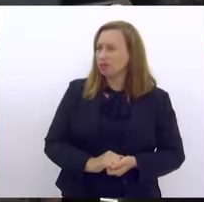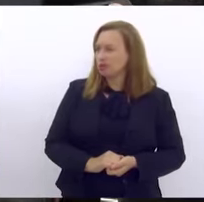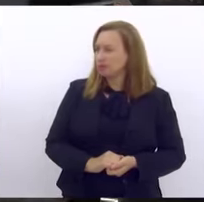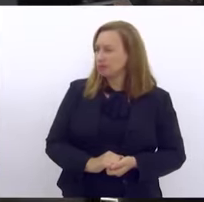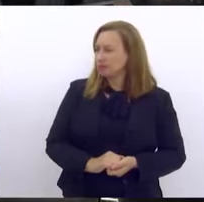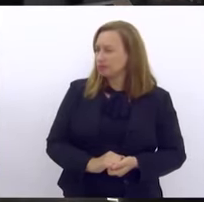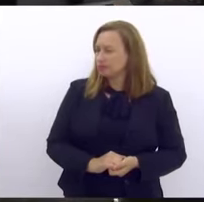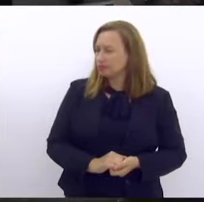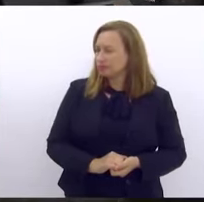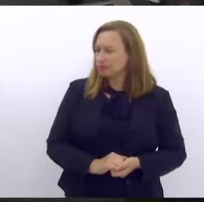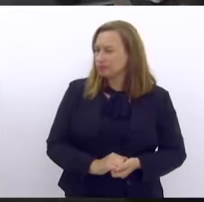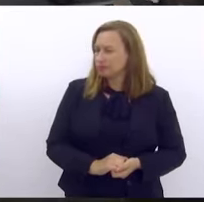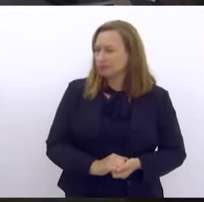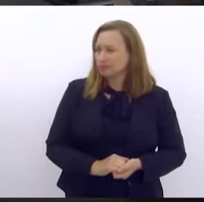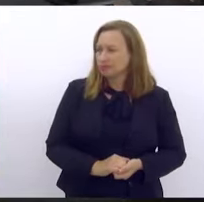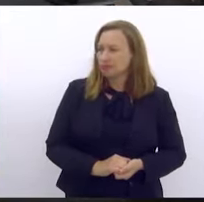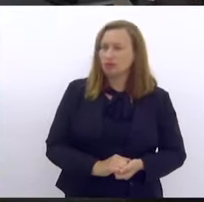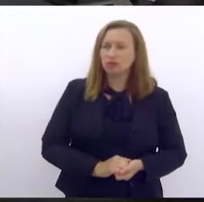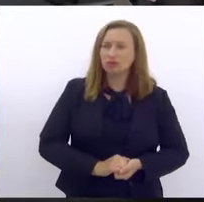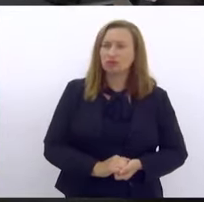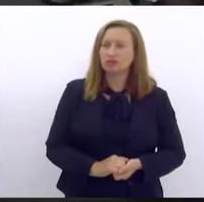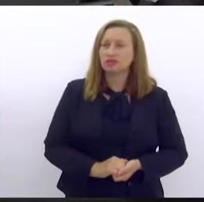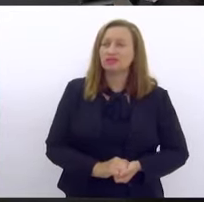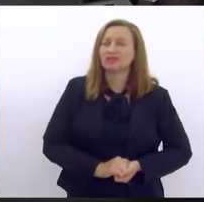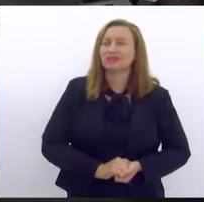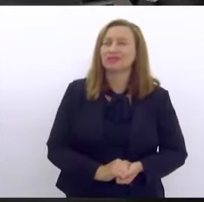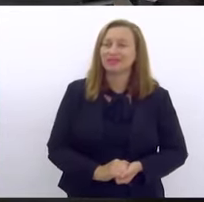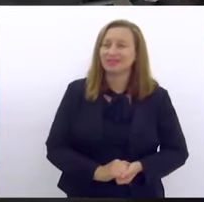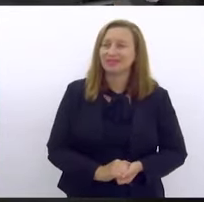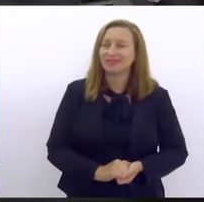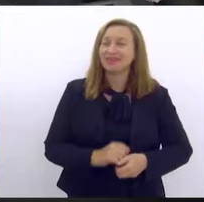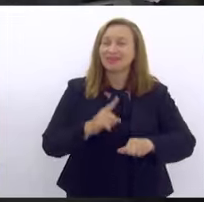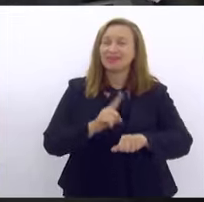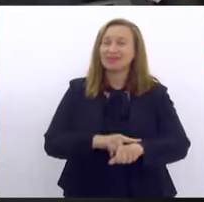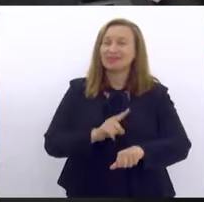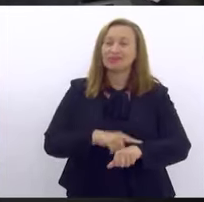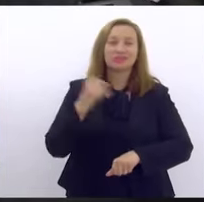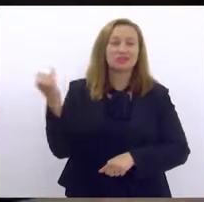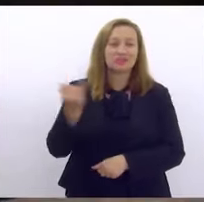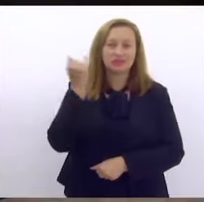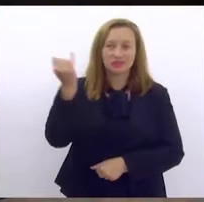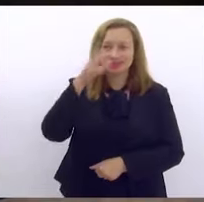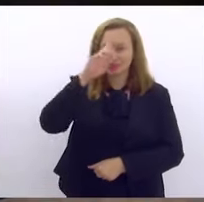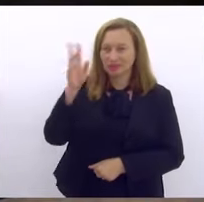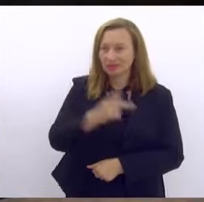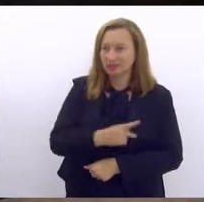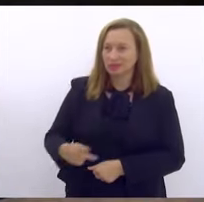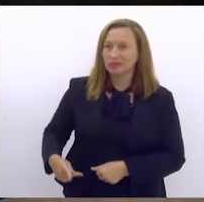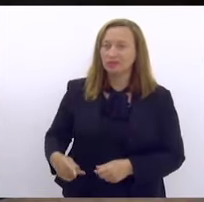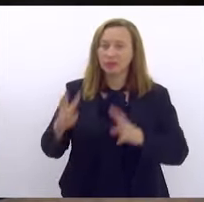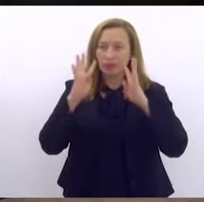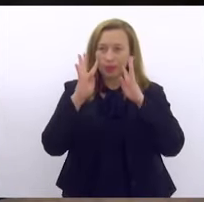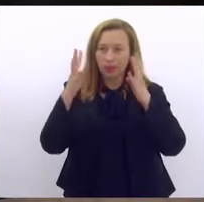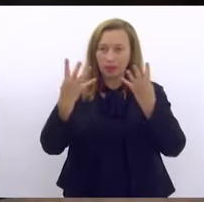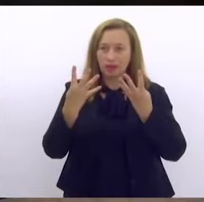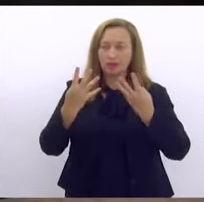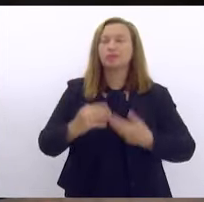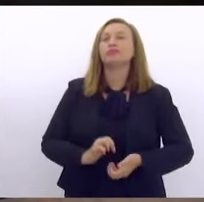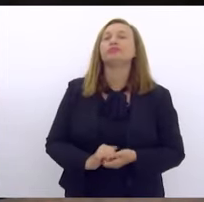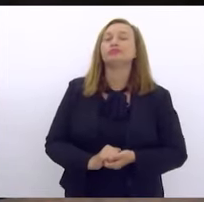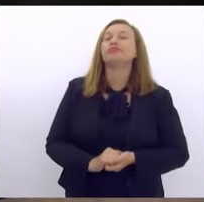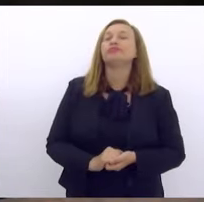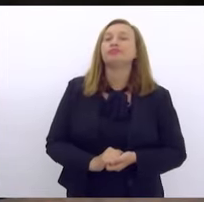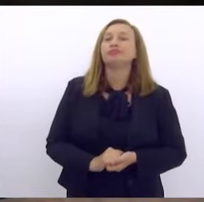presidente, com a sua permissão, Élica, doutor só para... Momento importante, presidente, importante sua atenção.